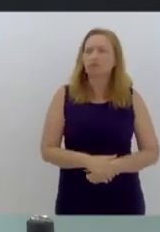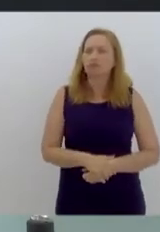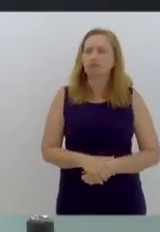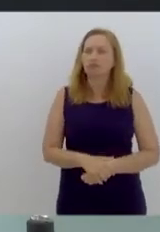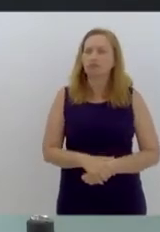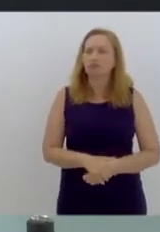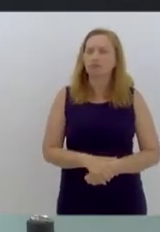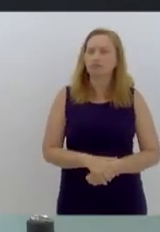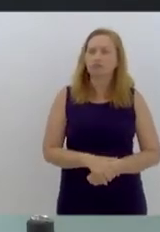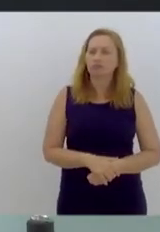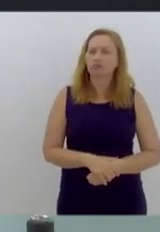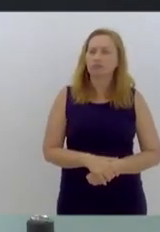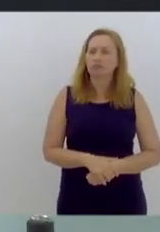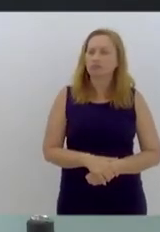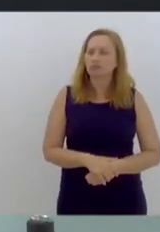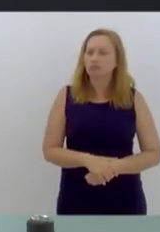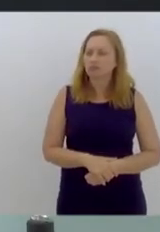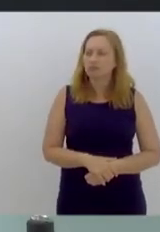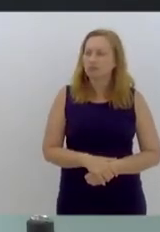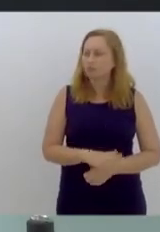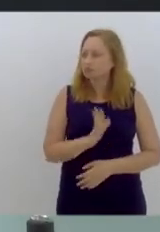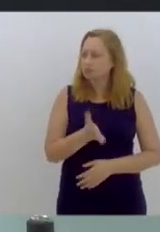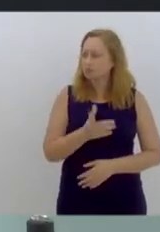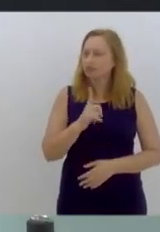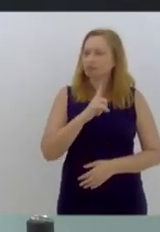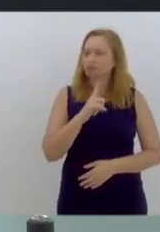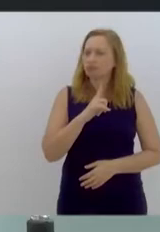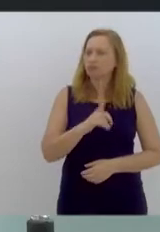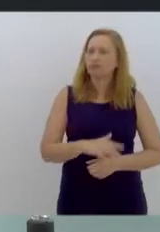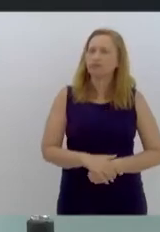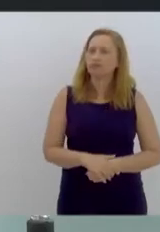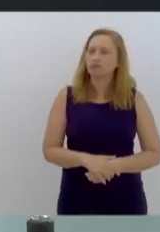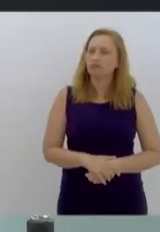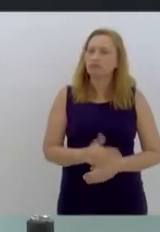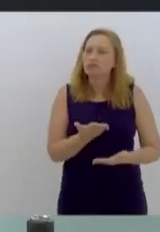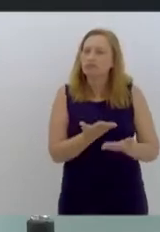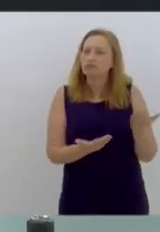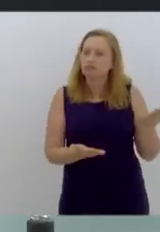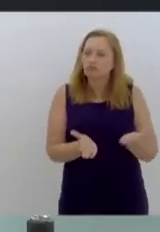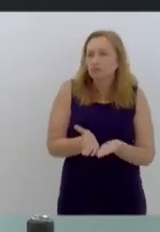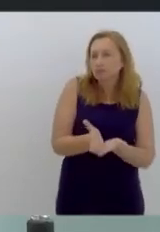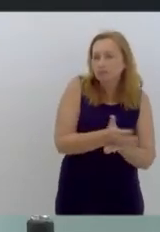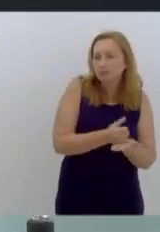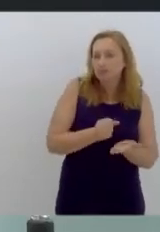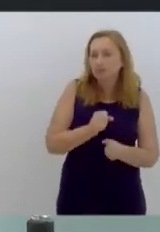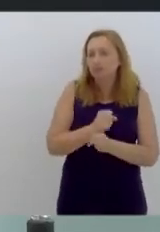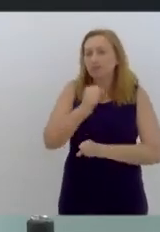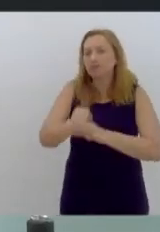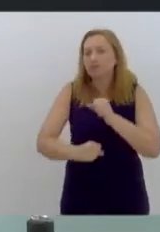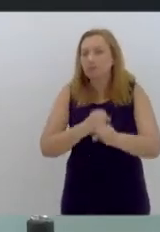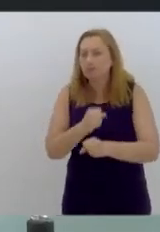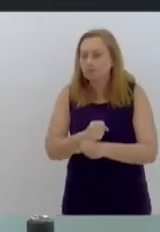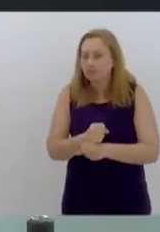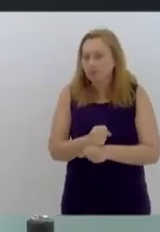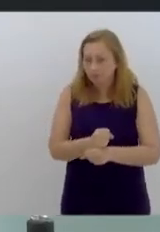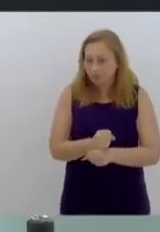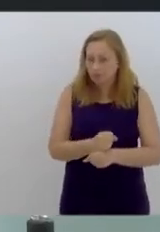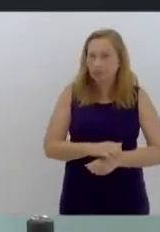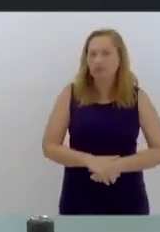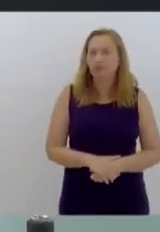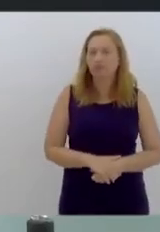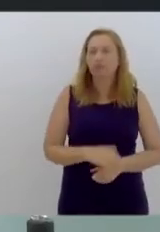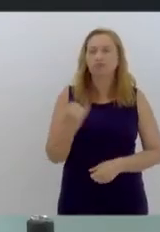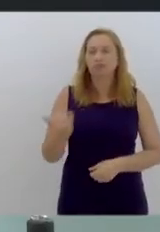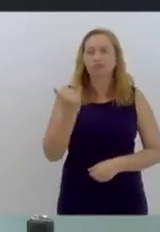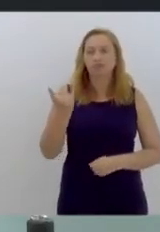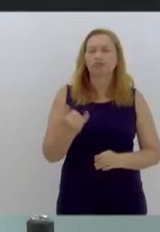necessariamente a conta seja linear, já que temos alguma previsibilidade de perda de arrecadação para o ano que vem, fruto de recentes mudanças na alíquota